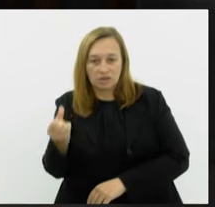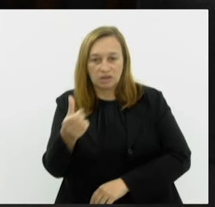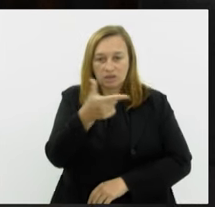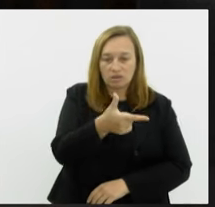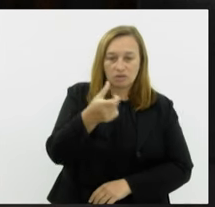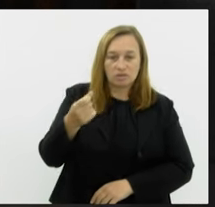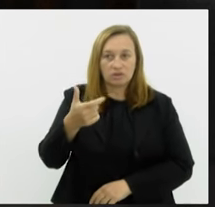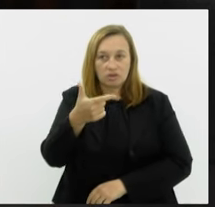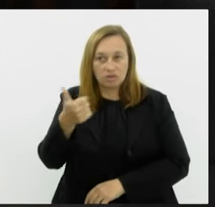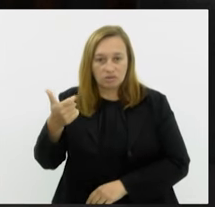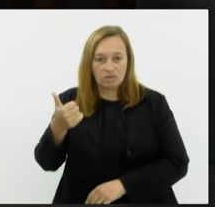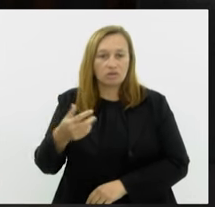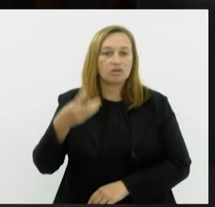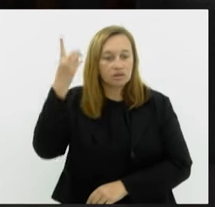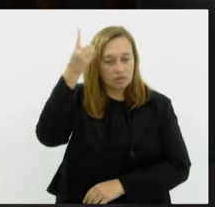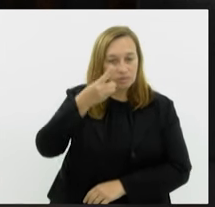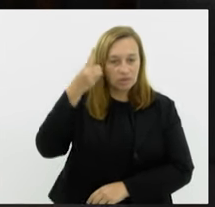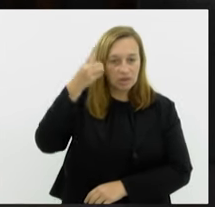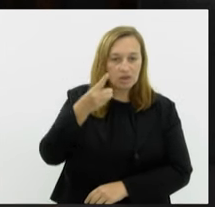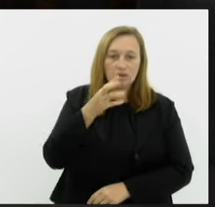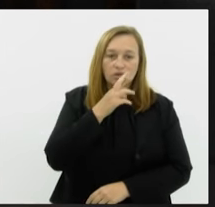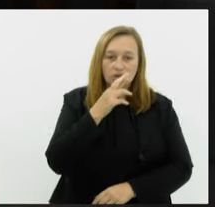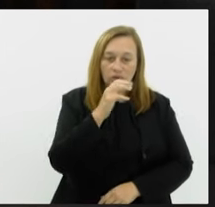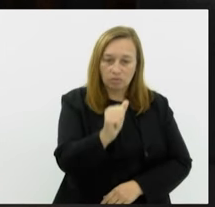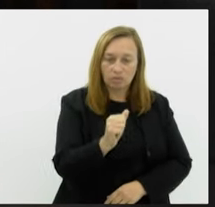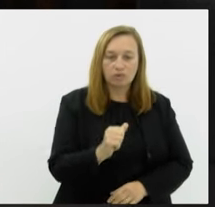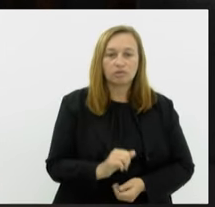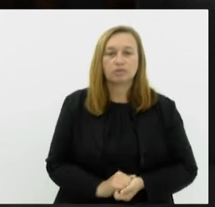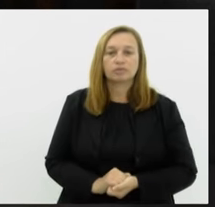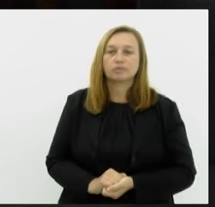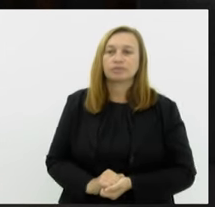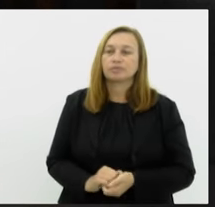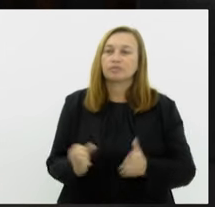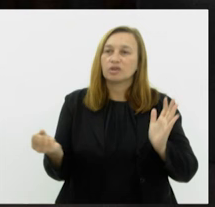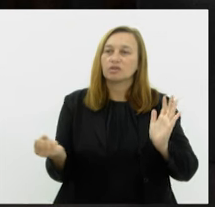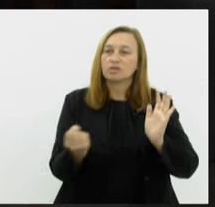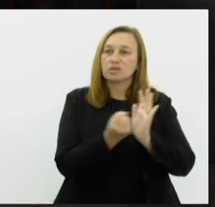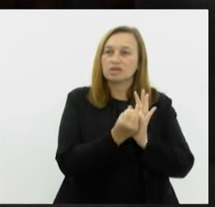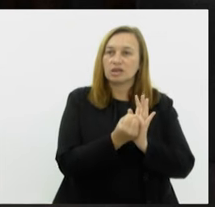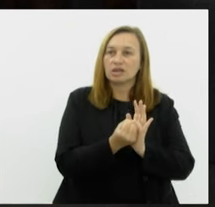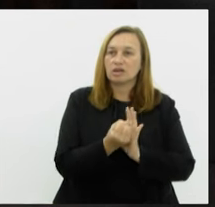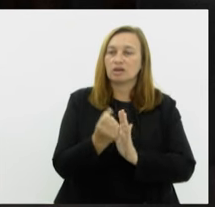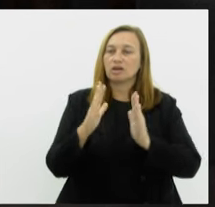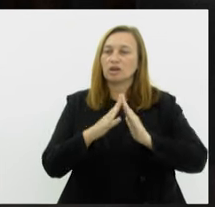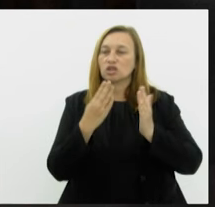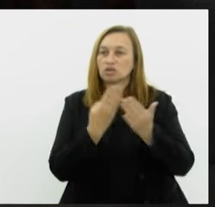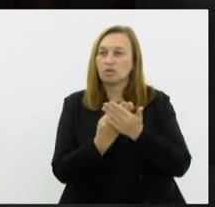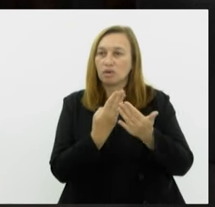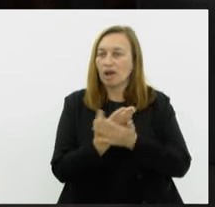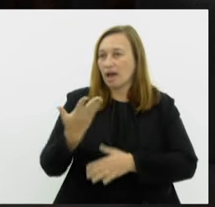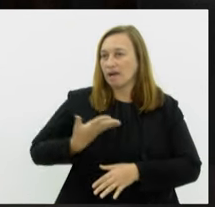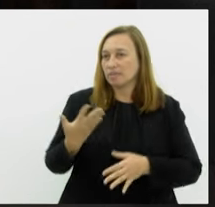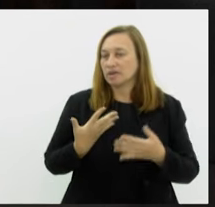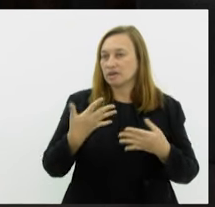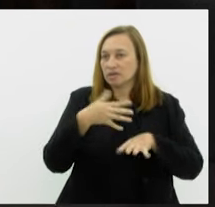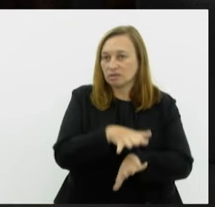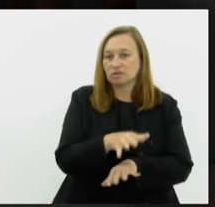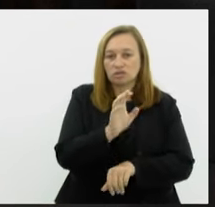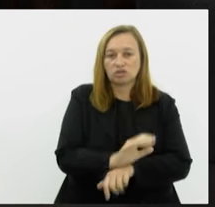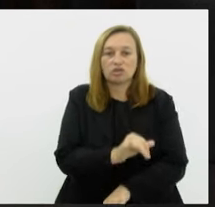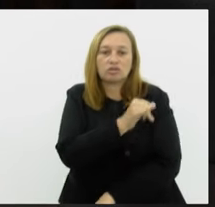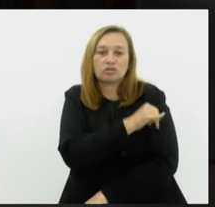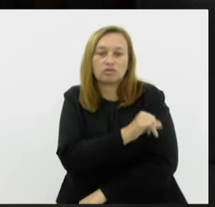6.656/2022, de autoria do deputado Rodrigo Amorim, que institui o selo Escola Amiga da Inclusão no Estado do